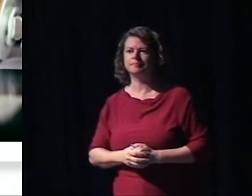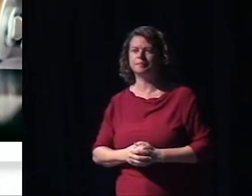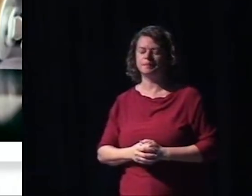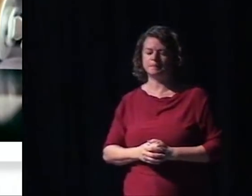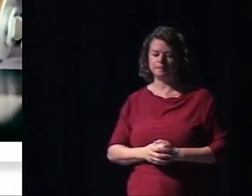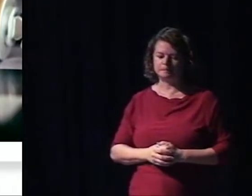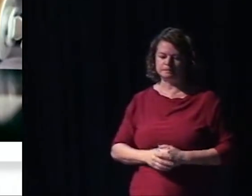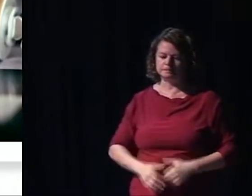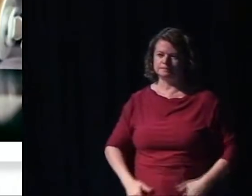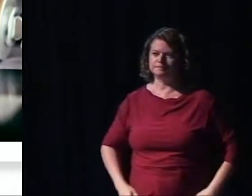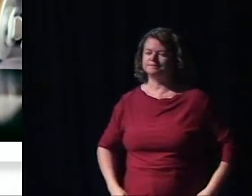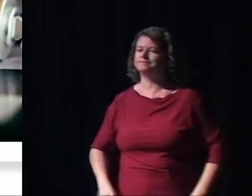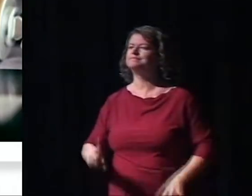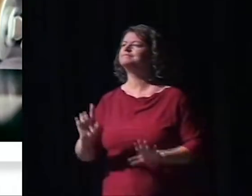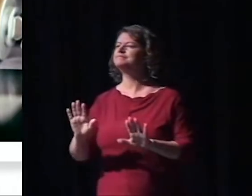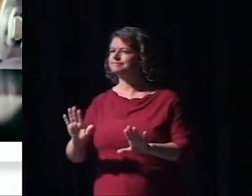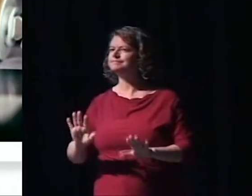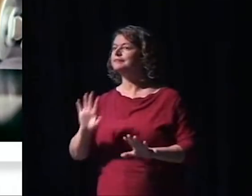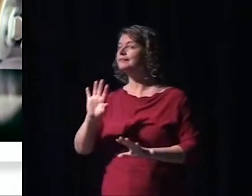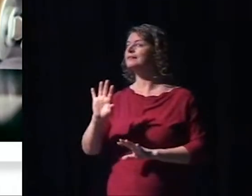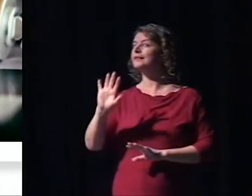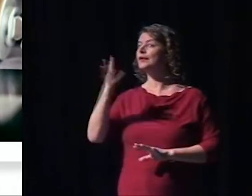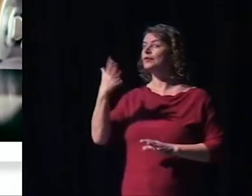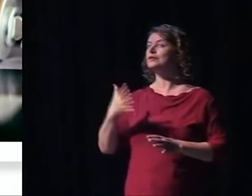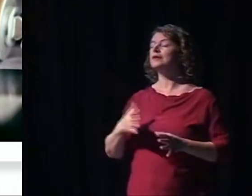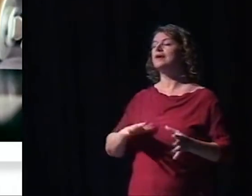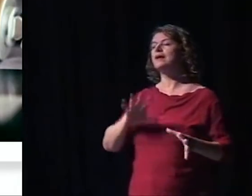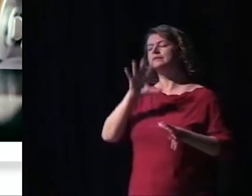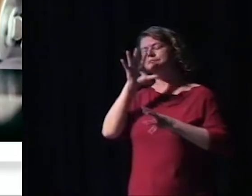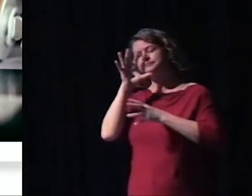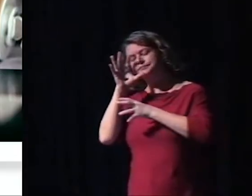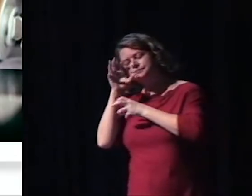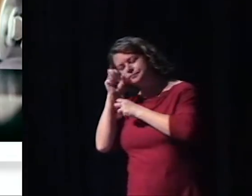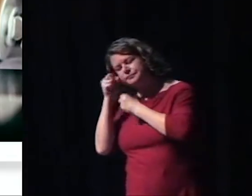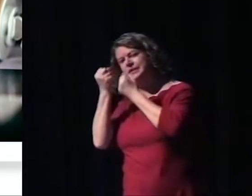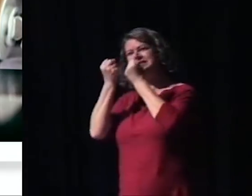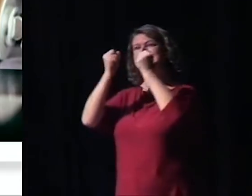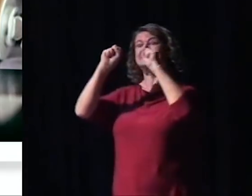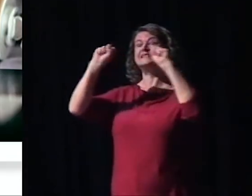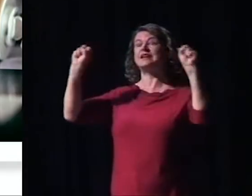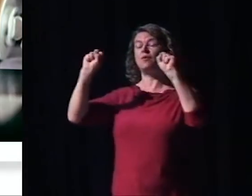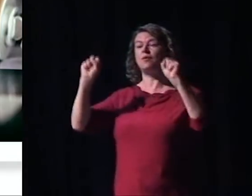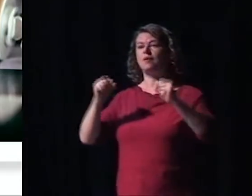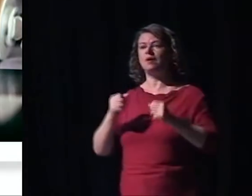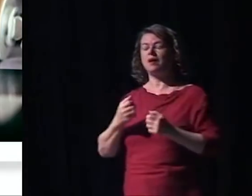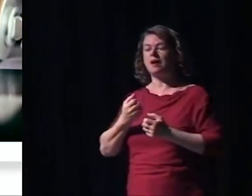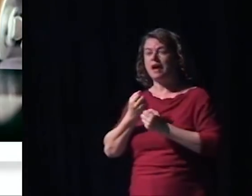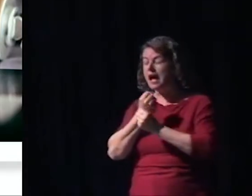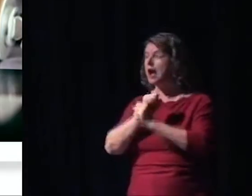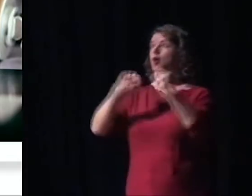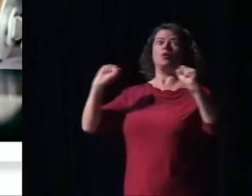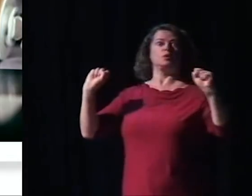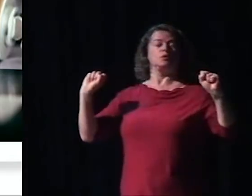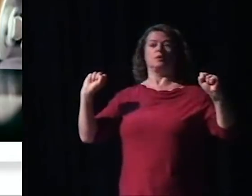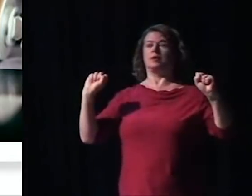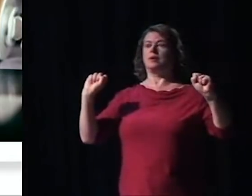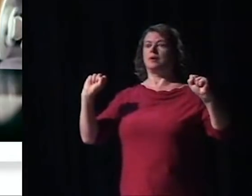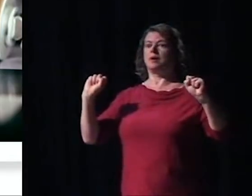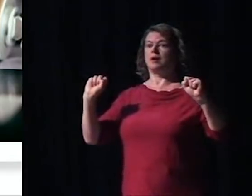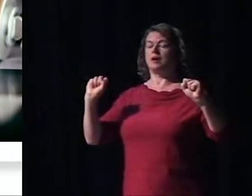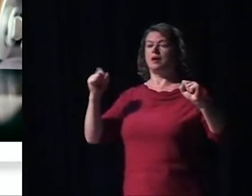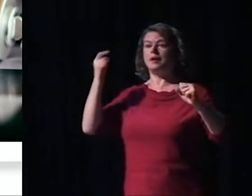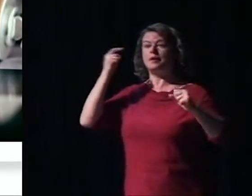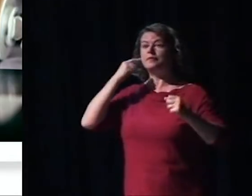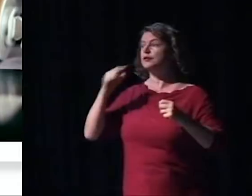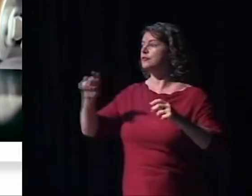livrarei. Mas não sabia que o Senhor o tinha deixado. Olha a insensibilidade.